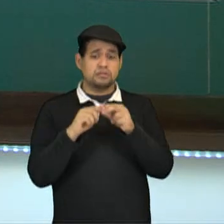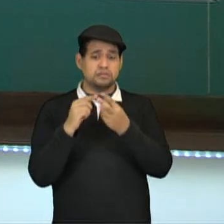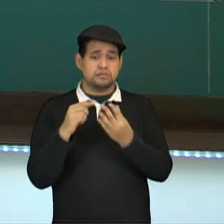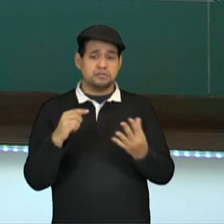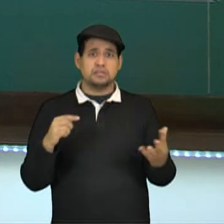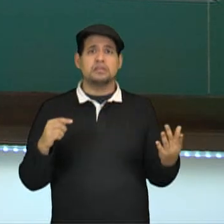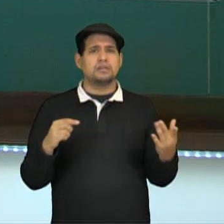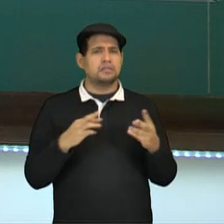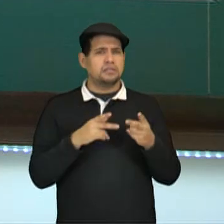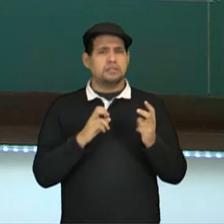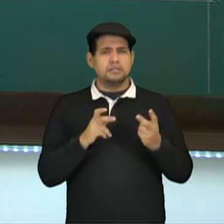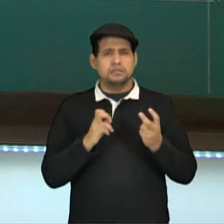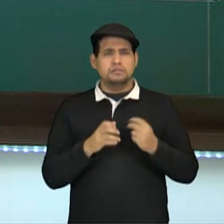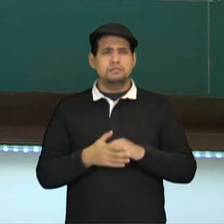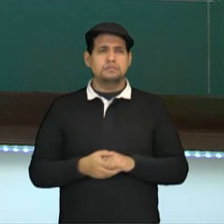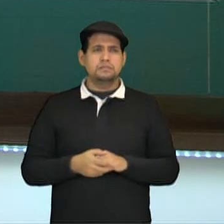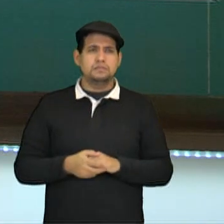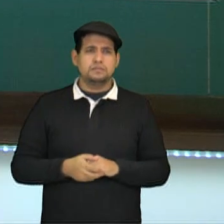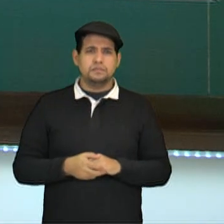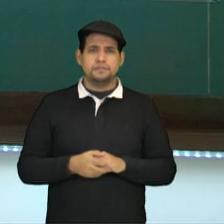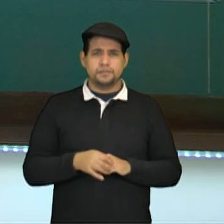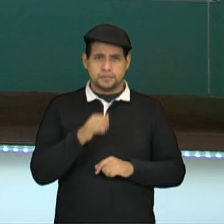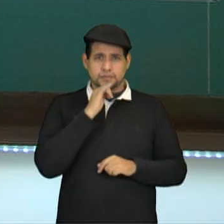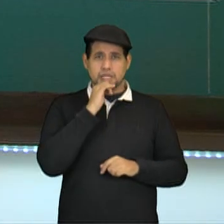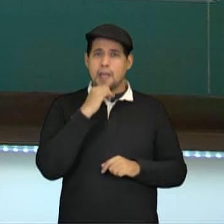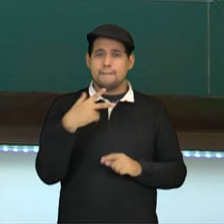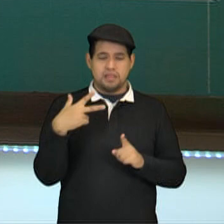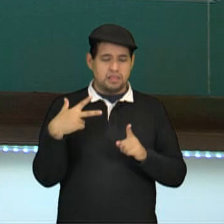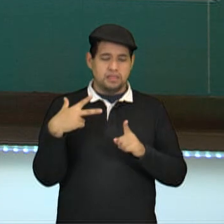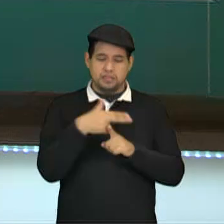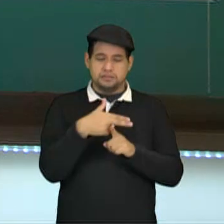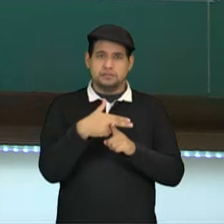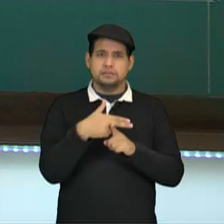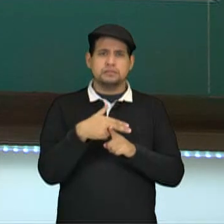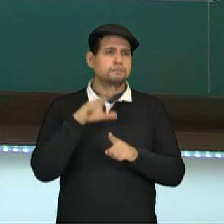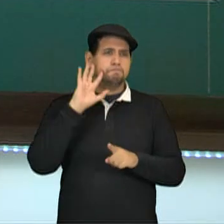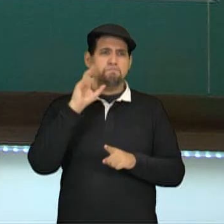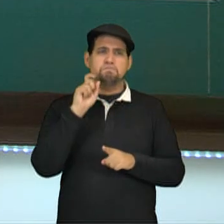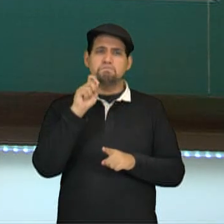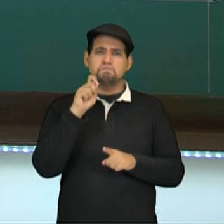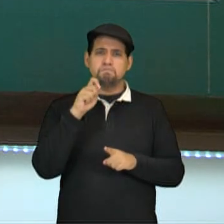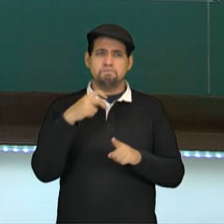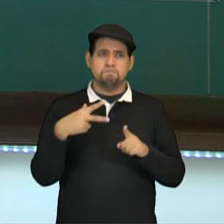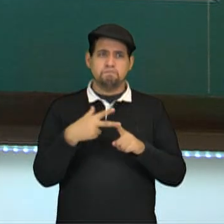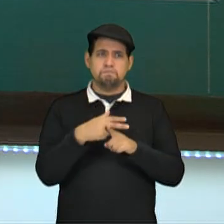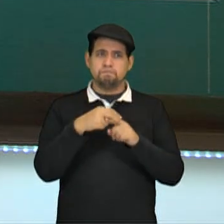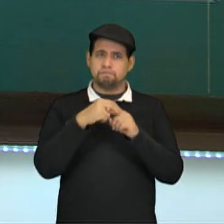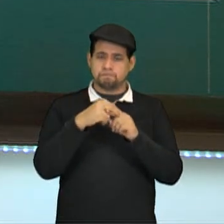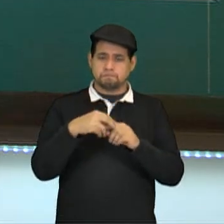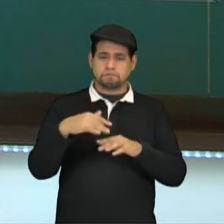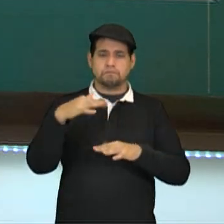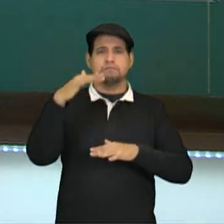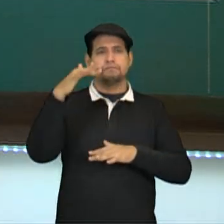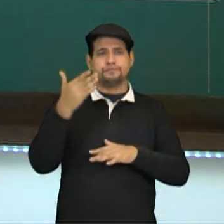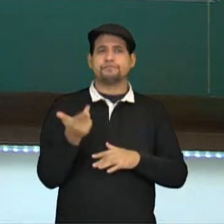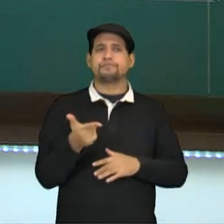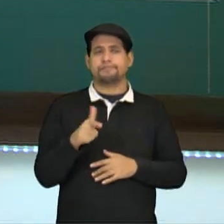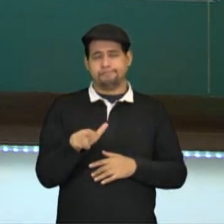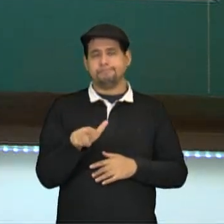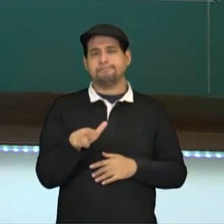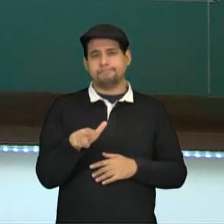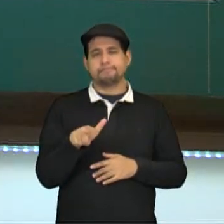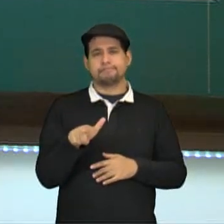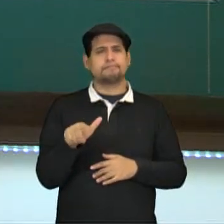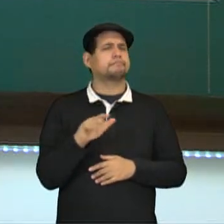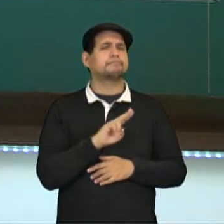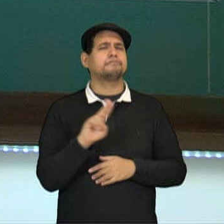gente? Olha aqui, ó, a metade aqui, ó, que ficou no meio, o que aconteceu? Deu origem a um novo indivíduo. O que